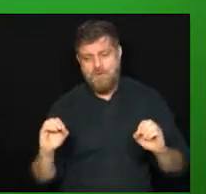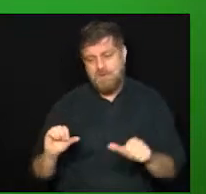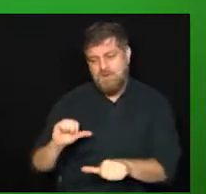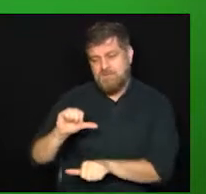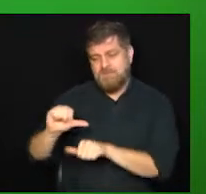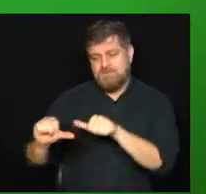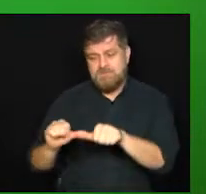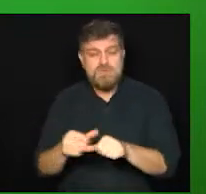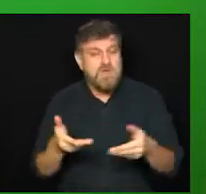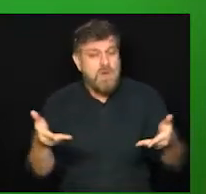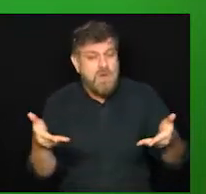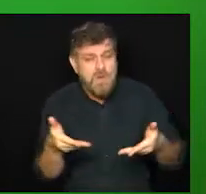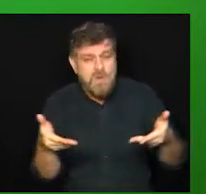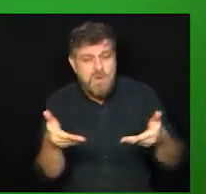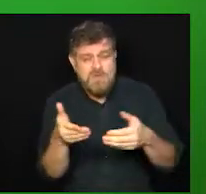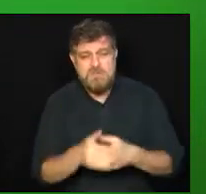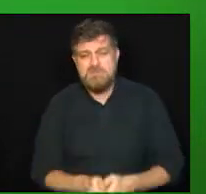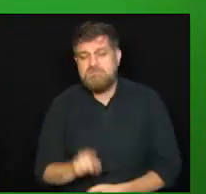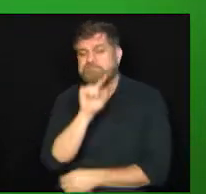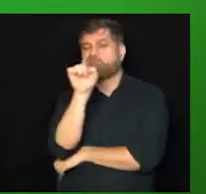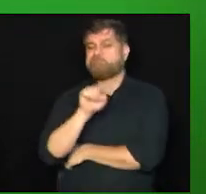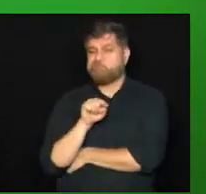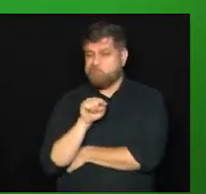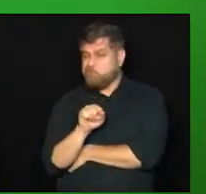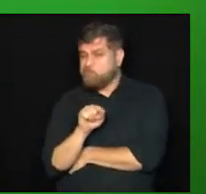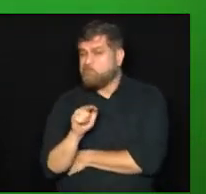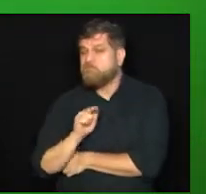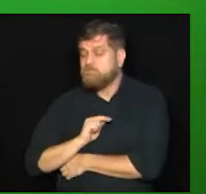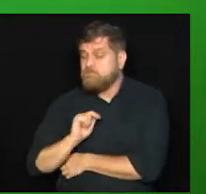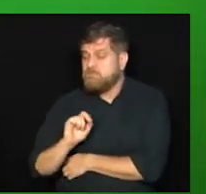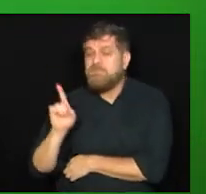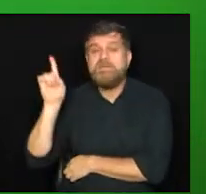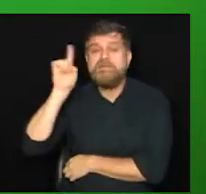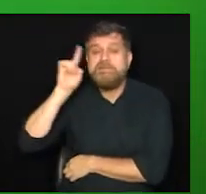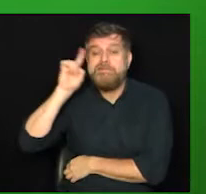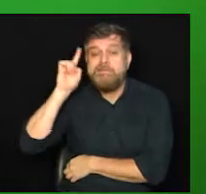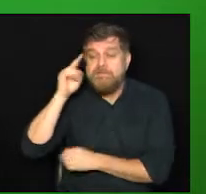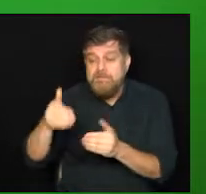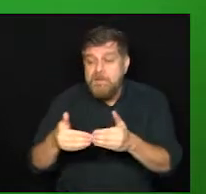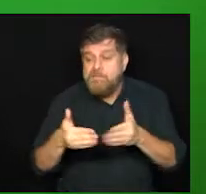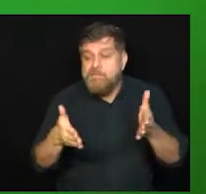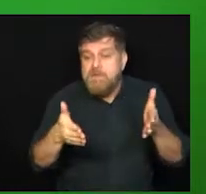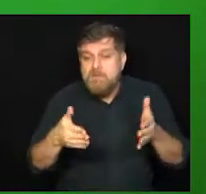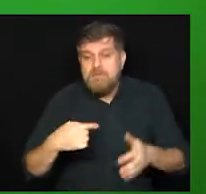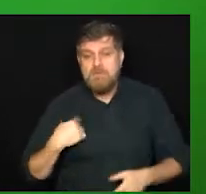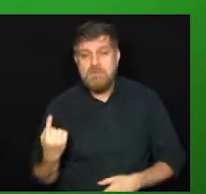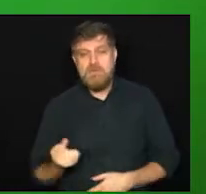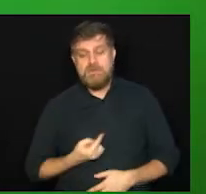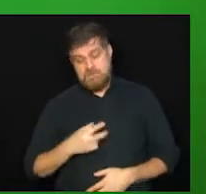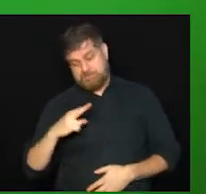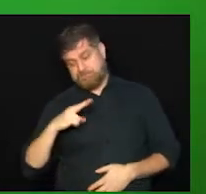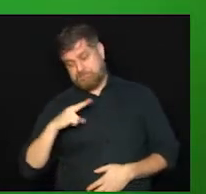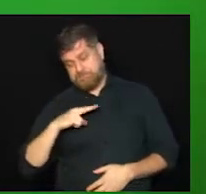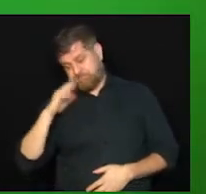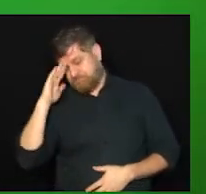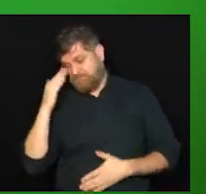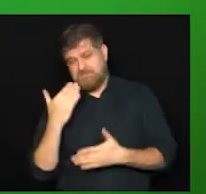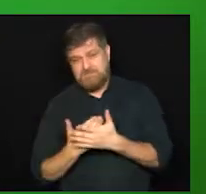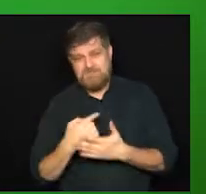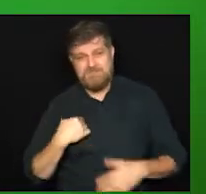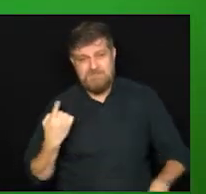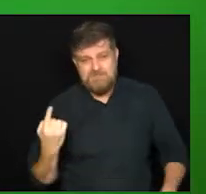retomada hoje? Será que é 22? Será que é 23? Eu, particularmente, acredito que nós